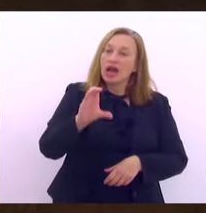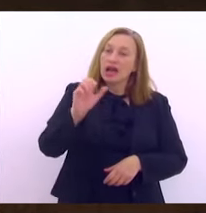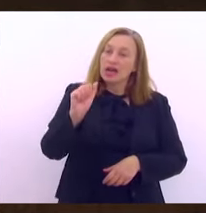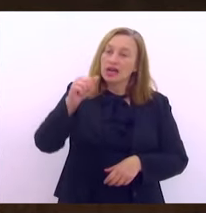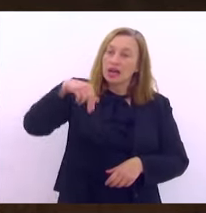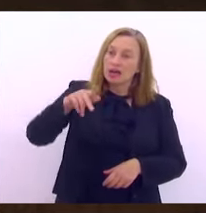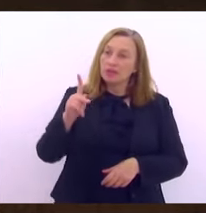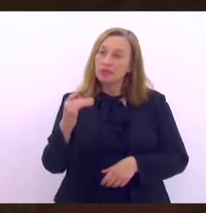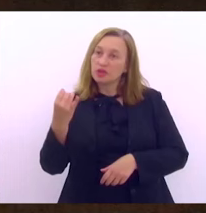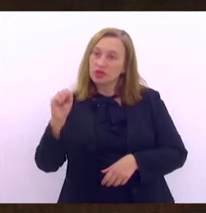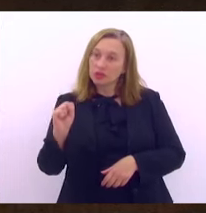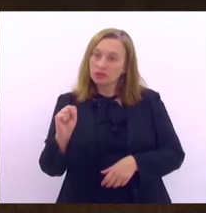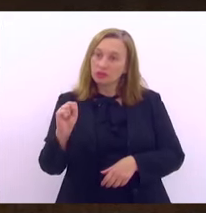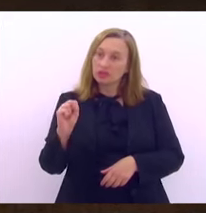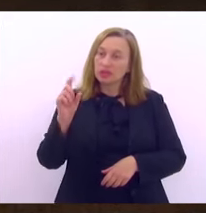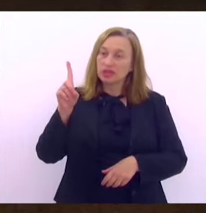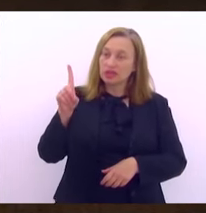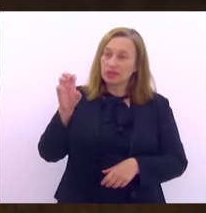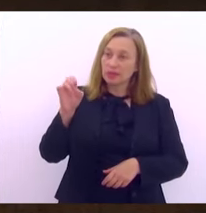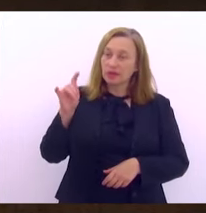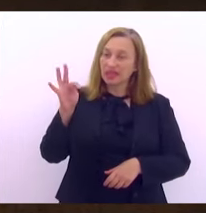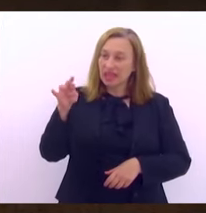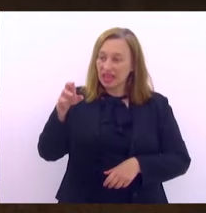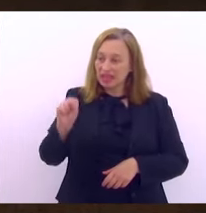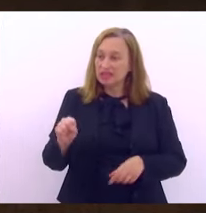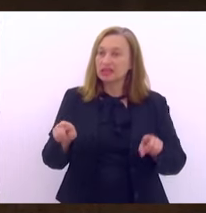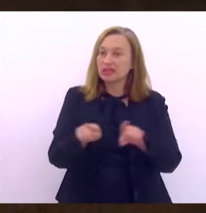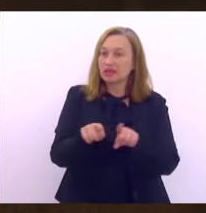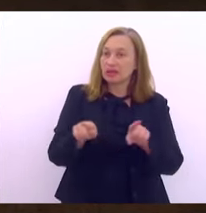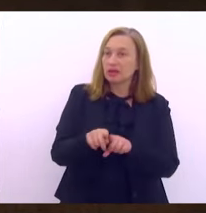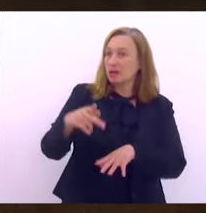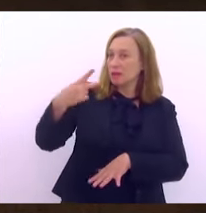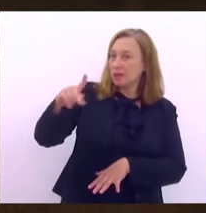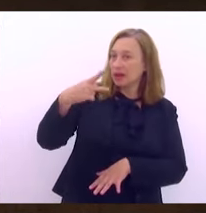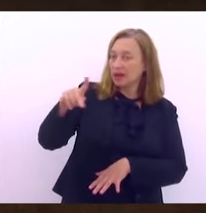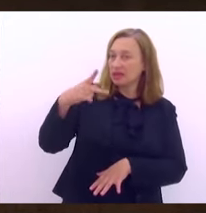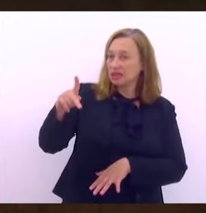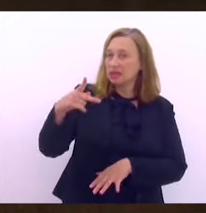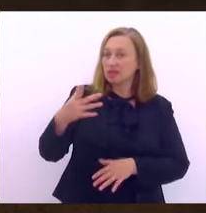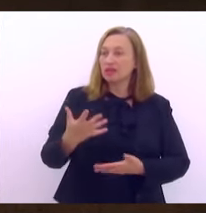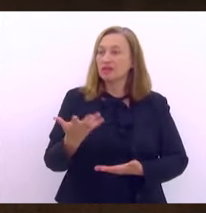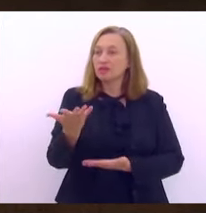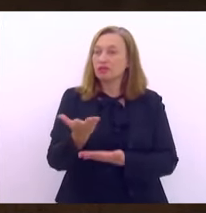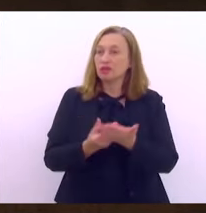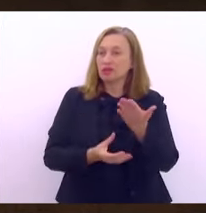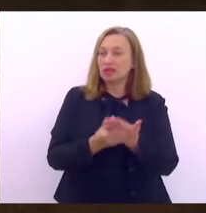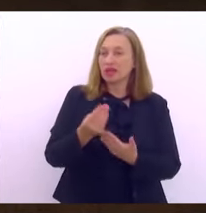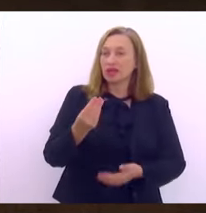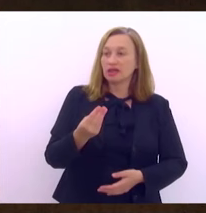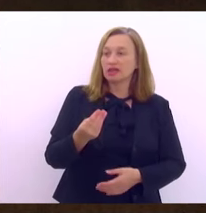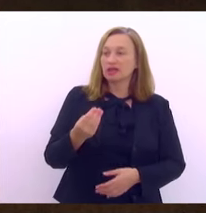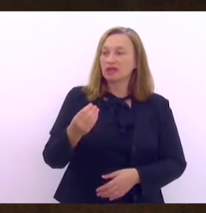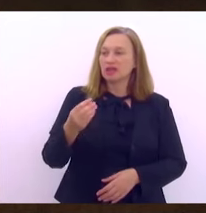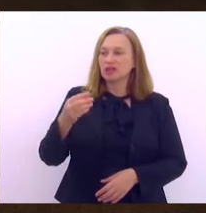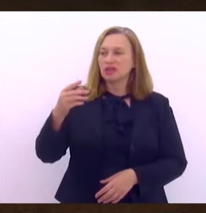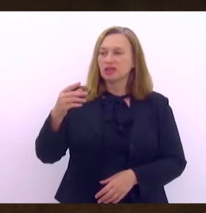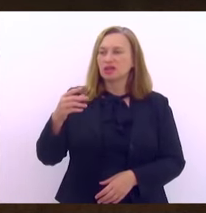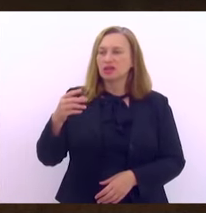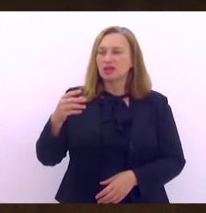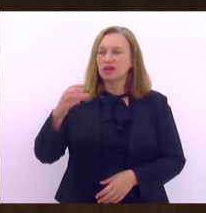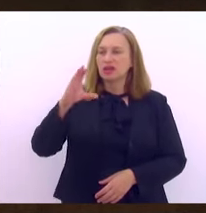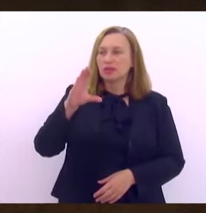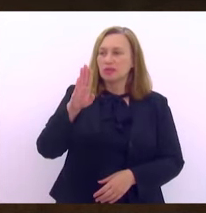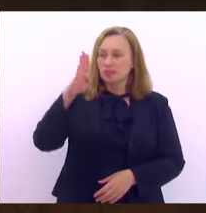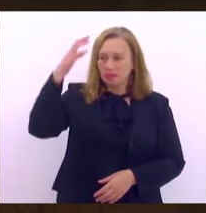em Paraty, foi entregue pelas mãos da querida Benedita da Silva, então governadora. Destaco